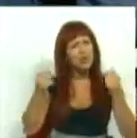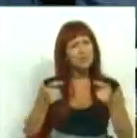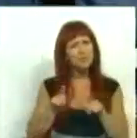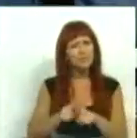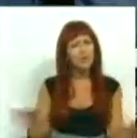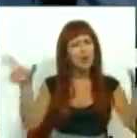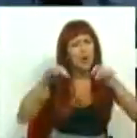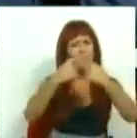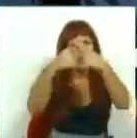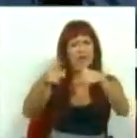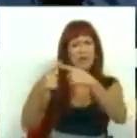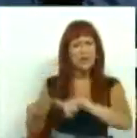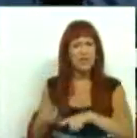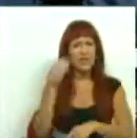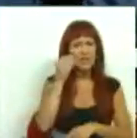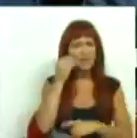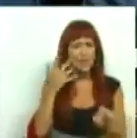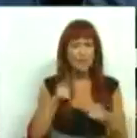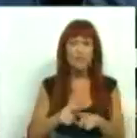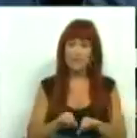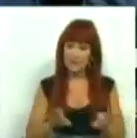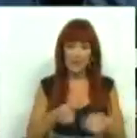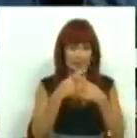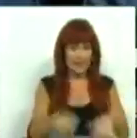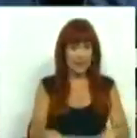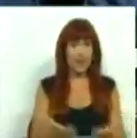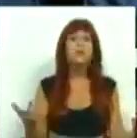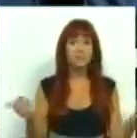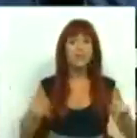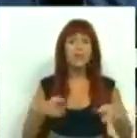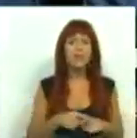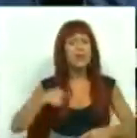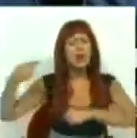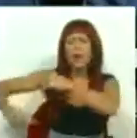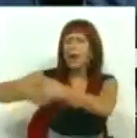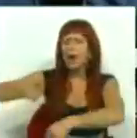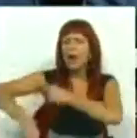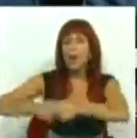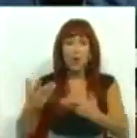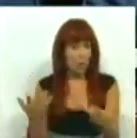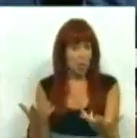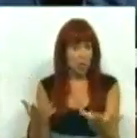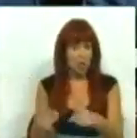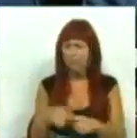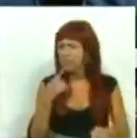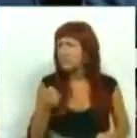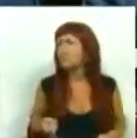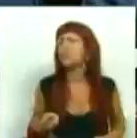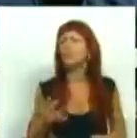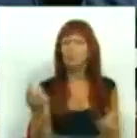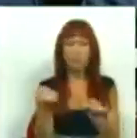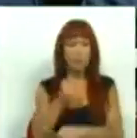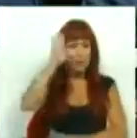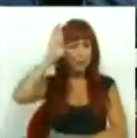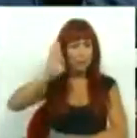de novas e diferentes maneiras. Como diferentes das tradicionais são, hoje, muitas das missões